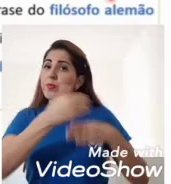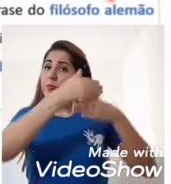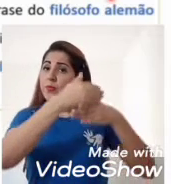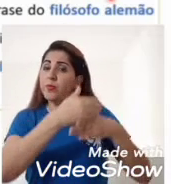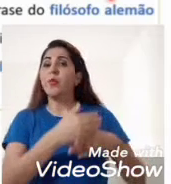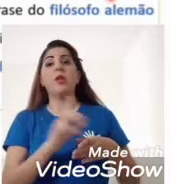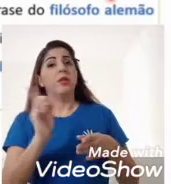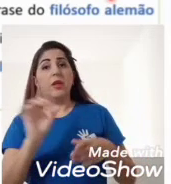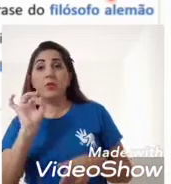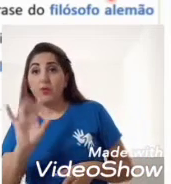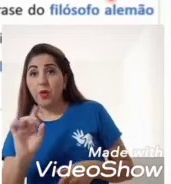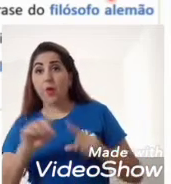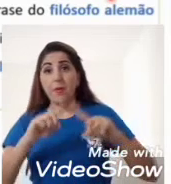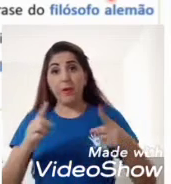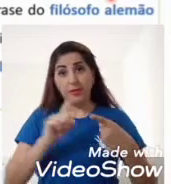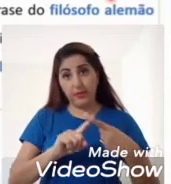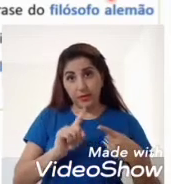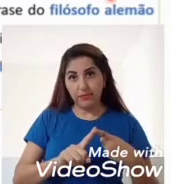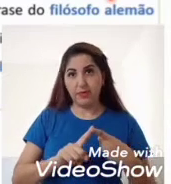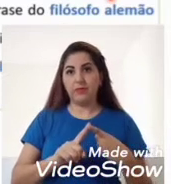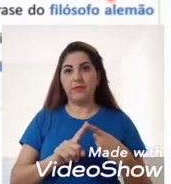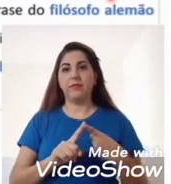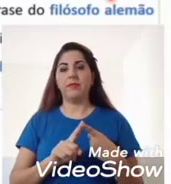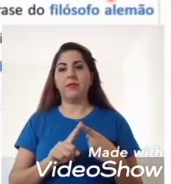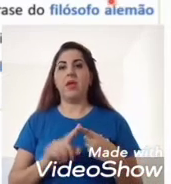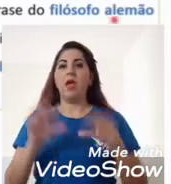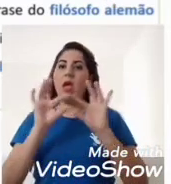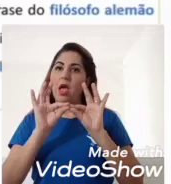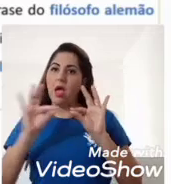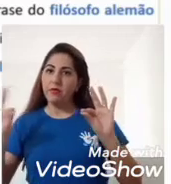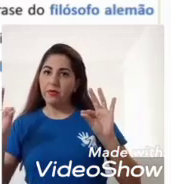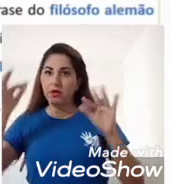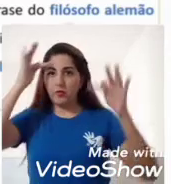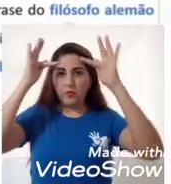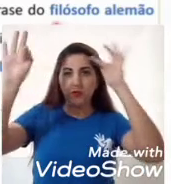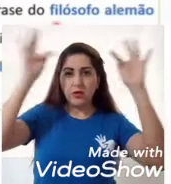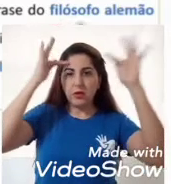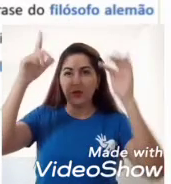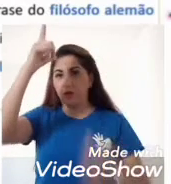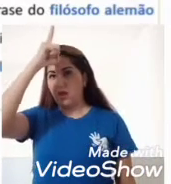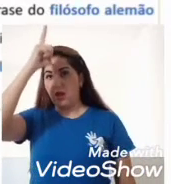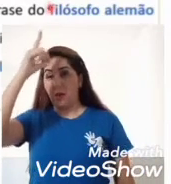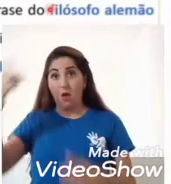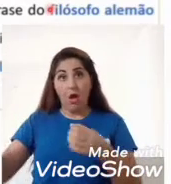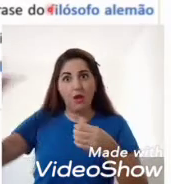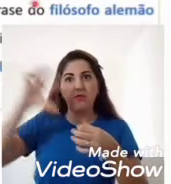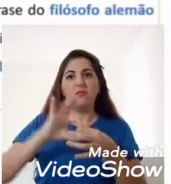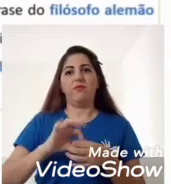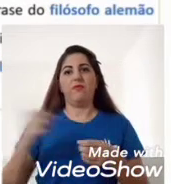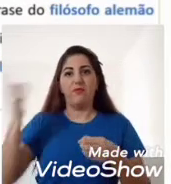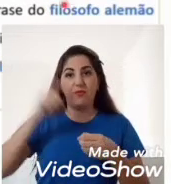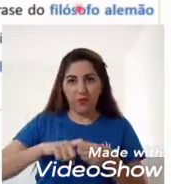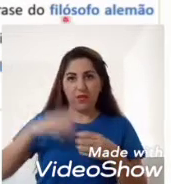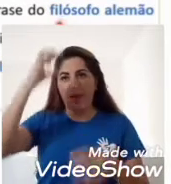não só como também, não só, mas também, tá? A frase do filósofo alemão, olha a retomada dela,